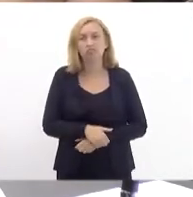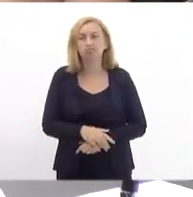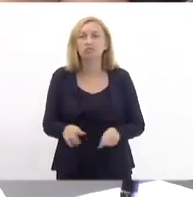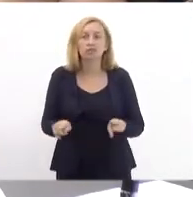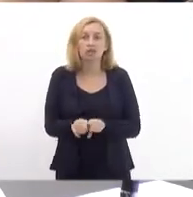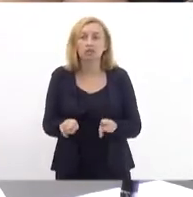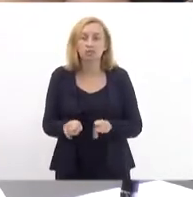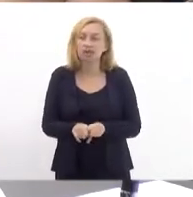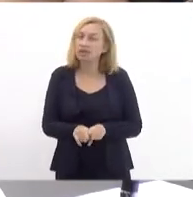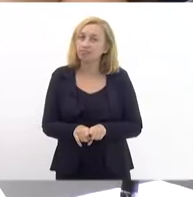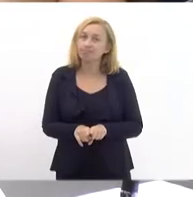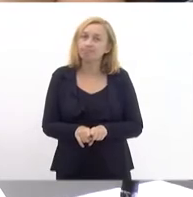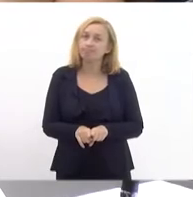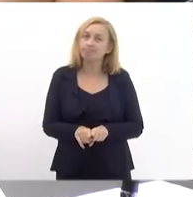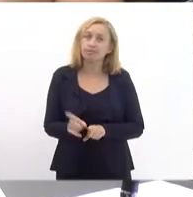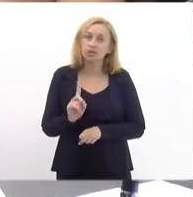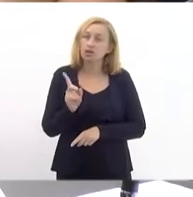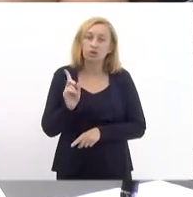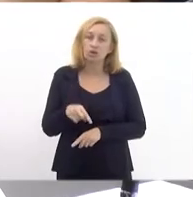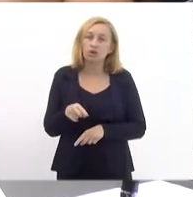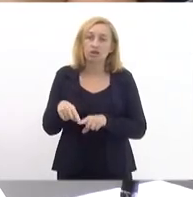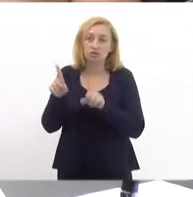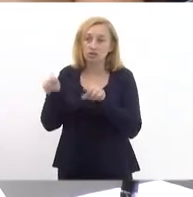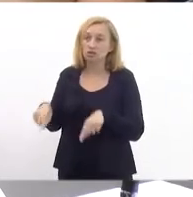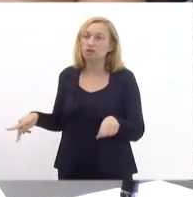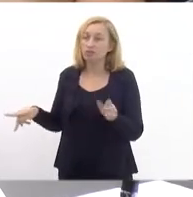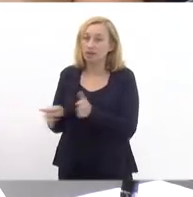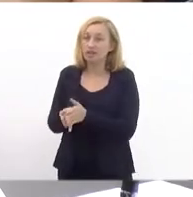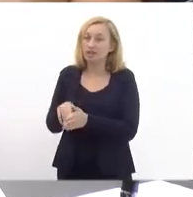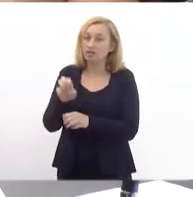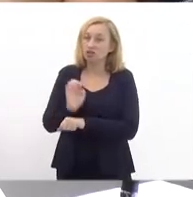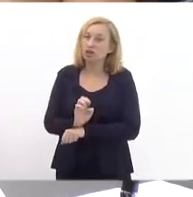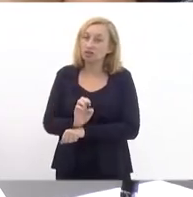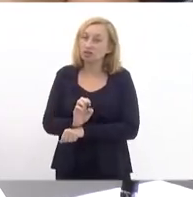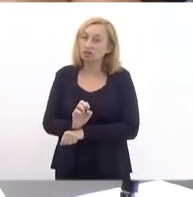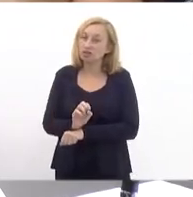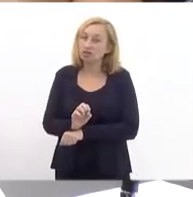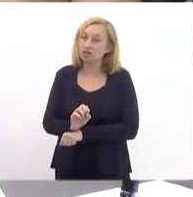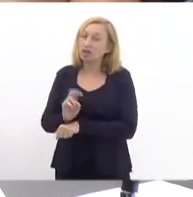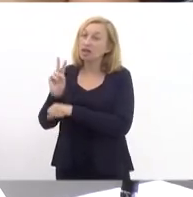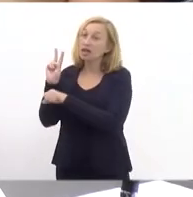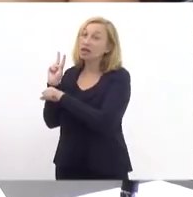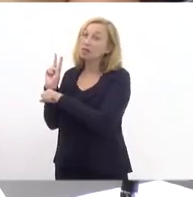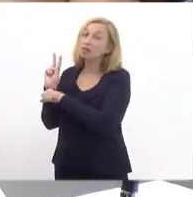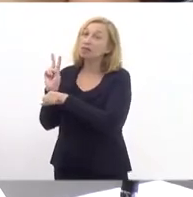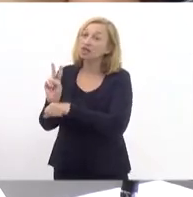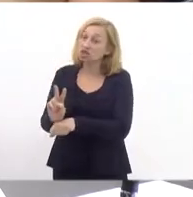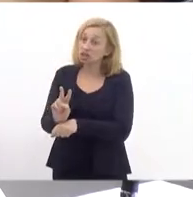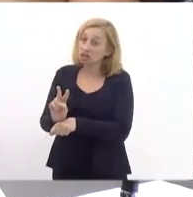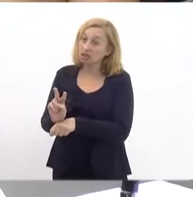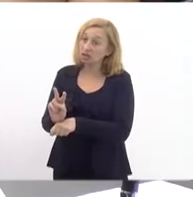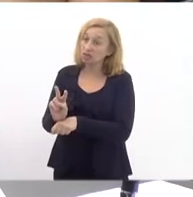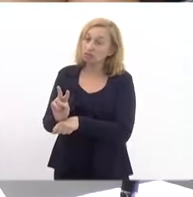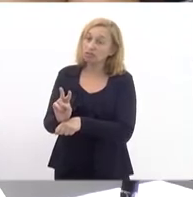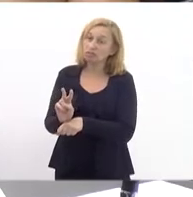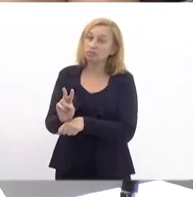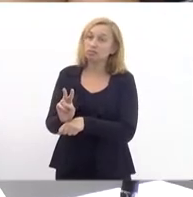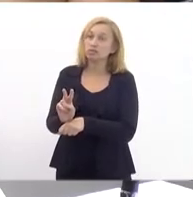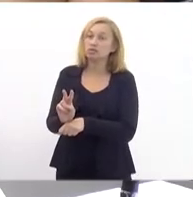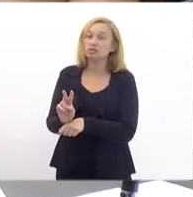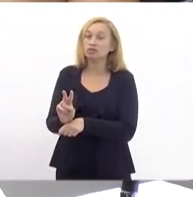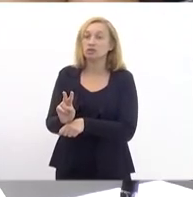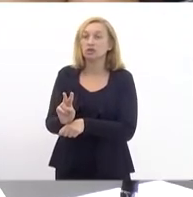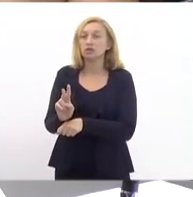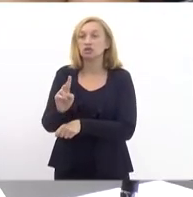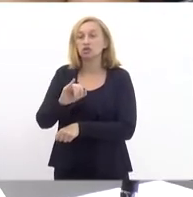também não eram funcionários do Estado. Vieram um do Parlamento Federal, o